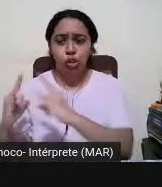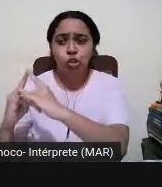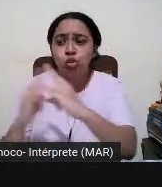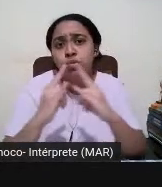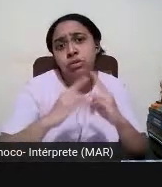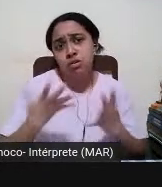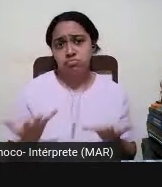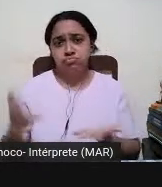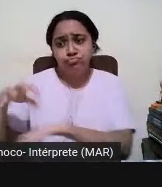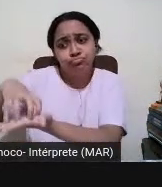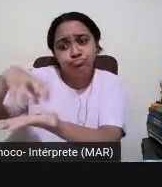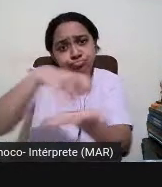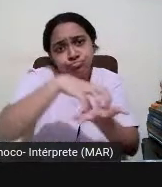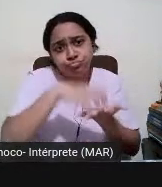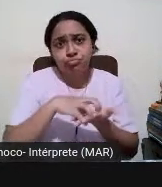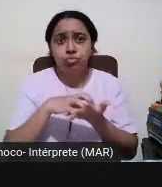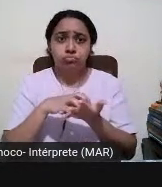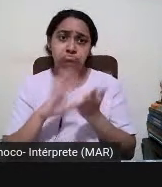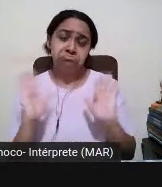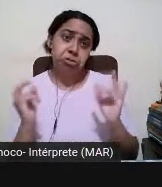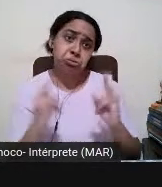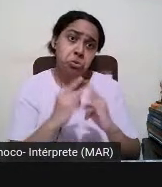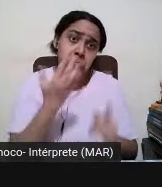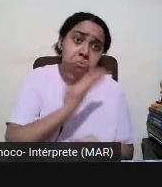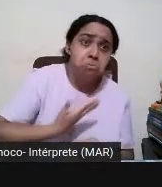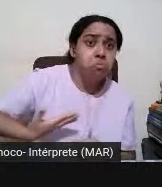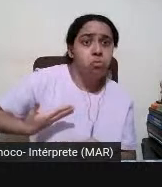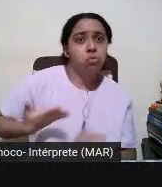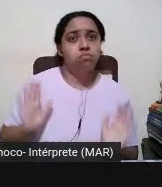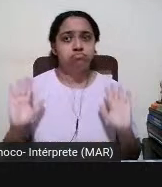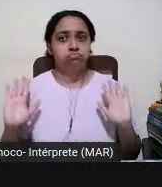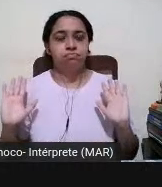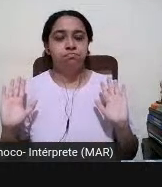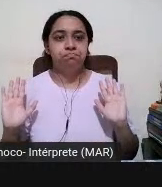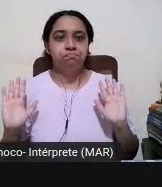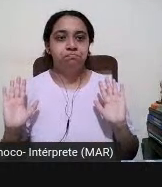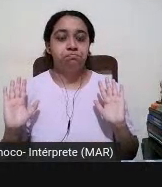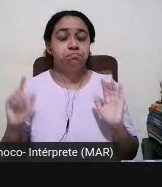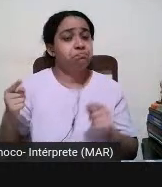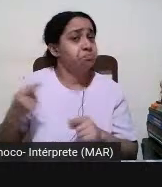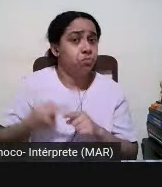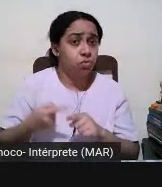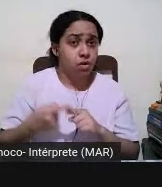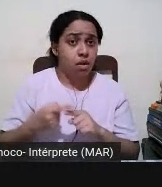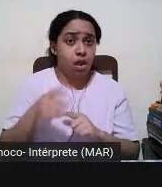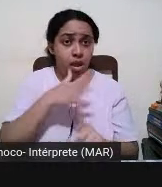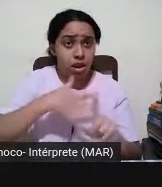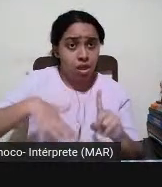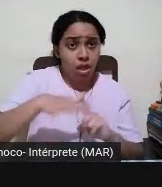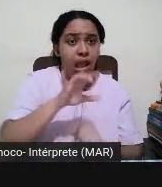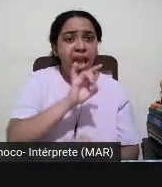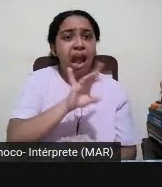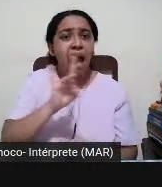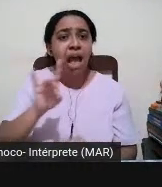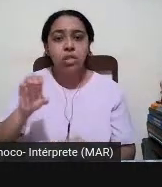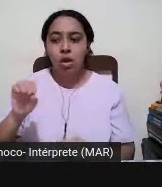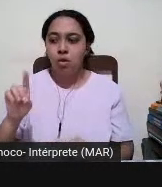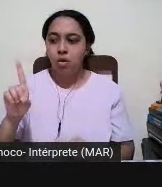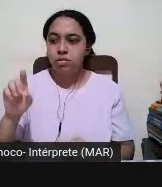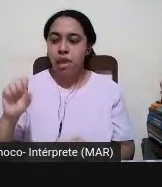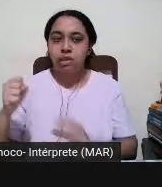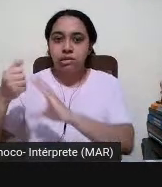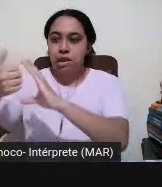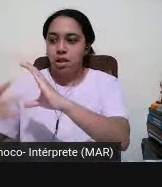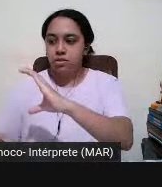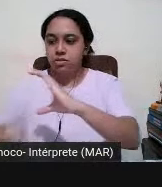instituição algum órgão público tá porque porque a natureza de cada DF muita das vezes